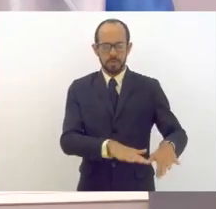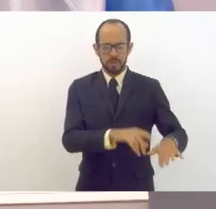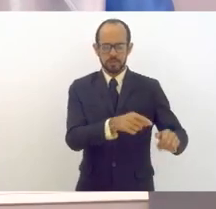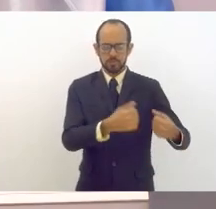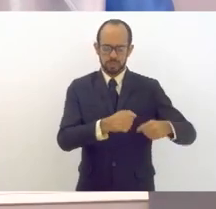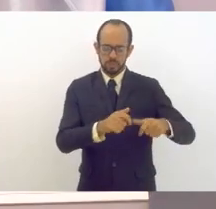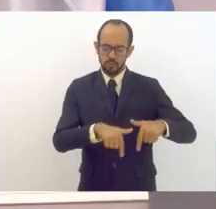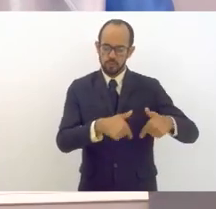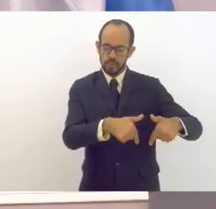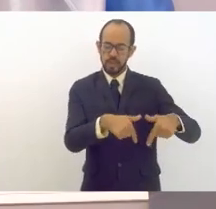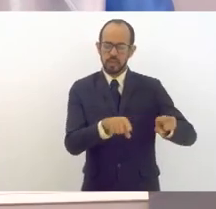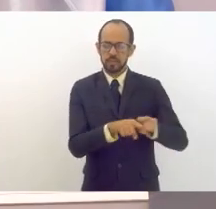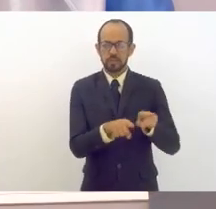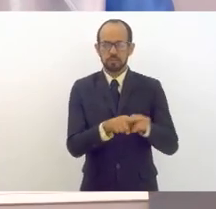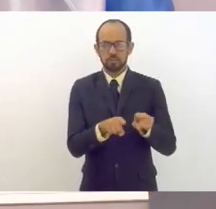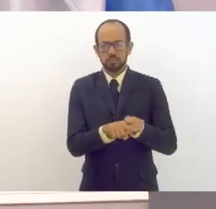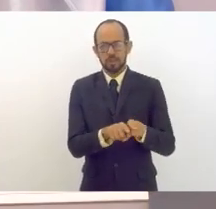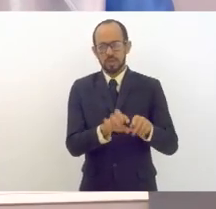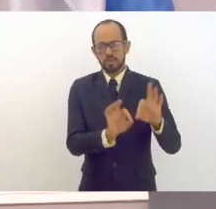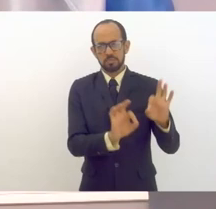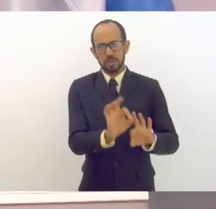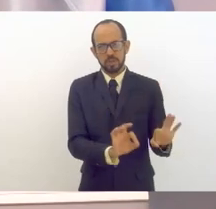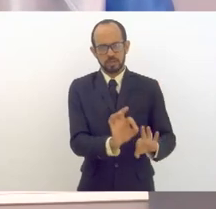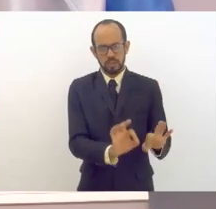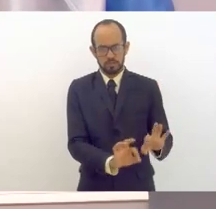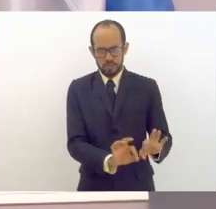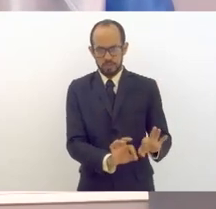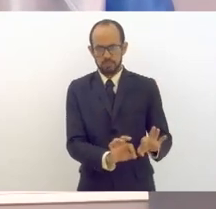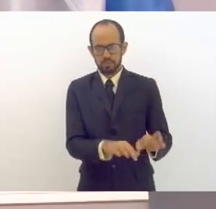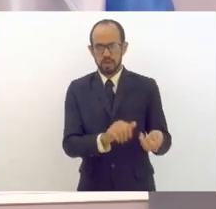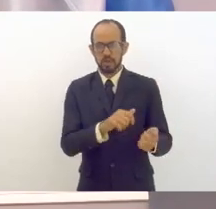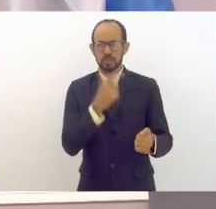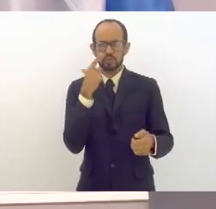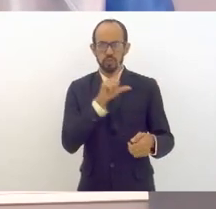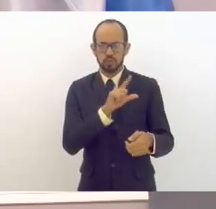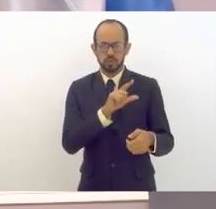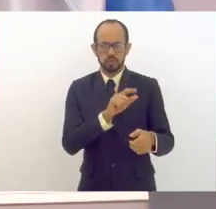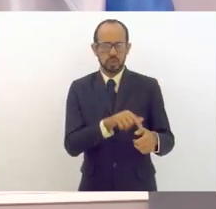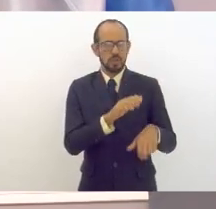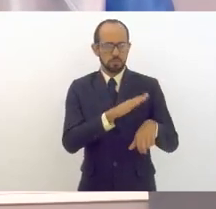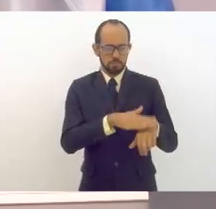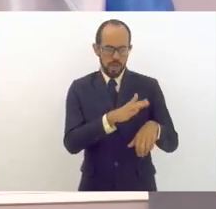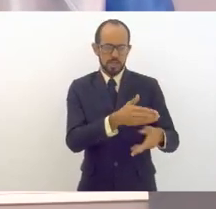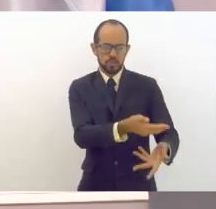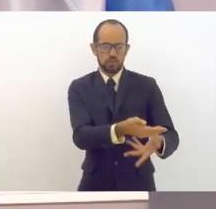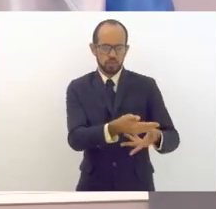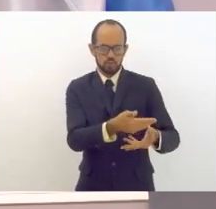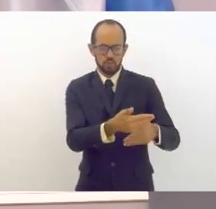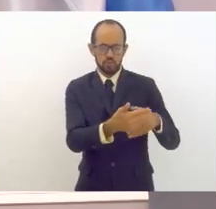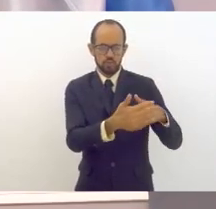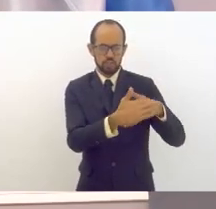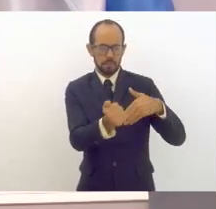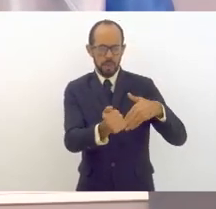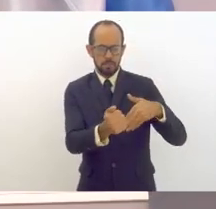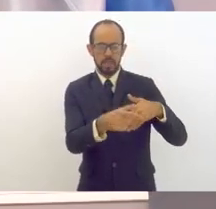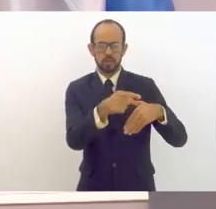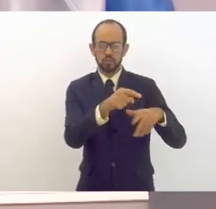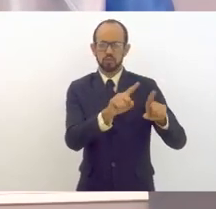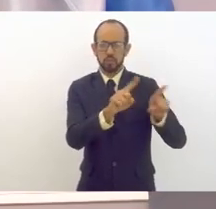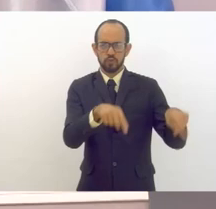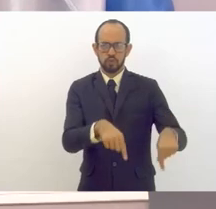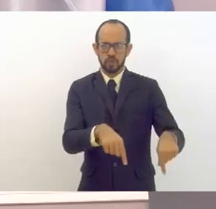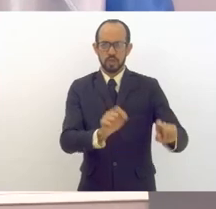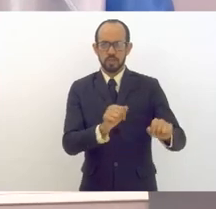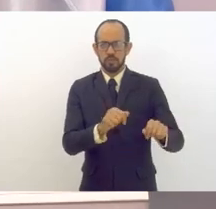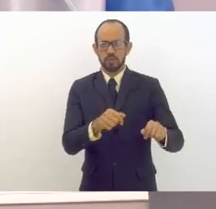ainda essa questão com um planejamento para que a gente tenha mais convocações. Nesse sentido, inclusive, temos a presença